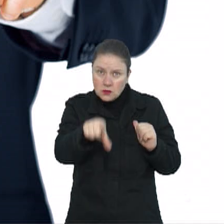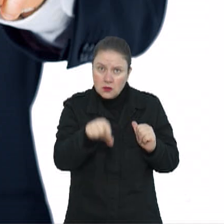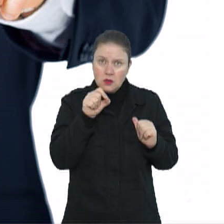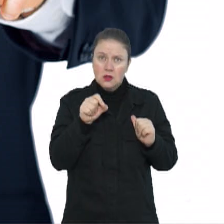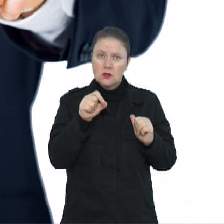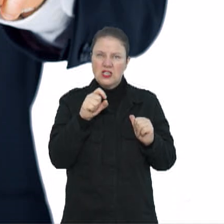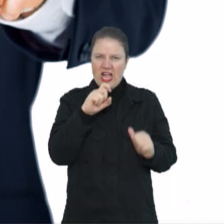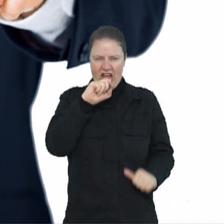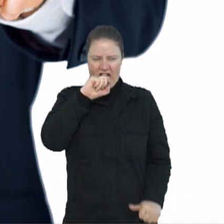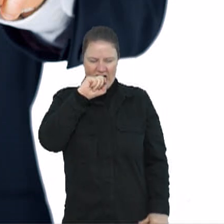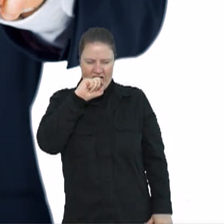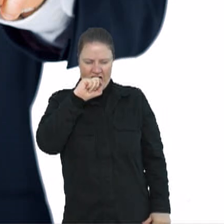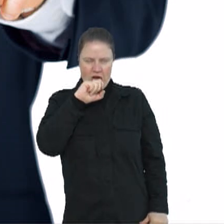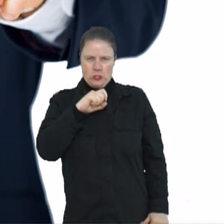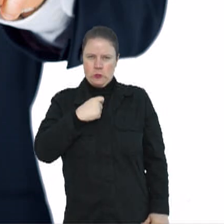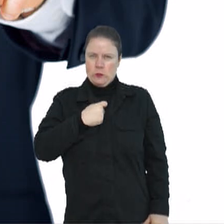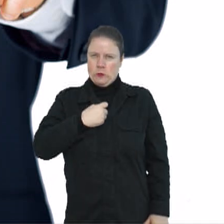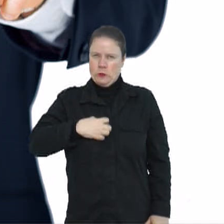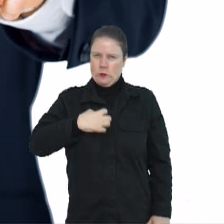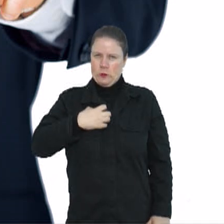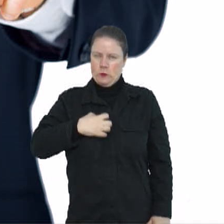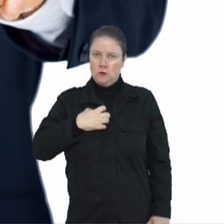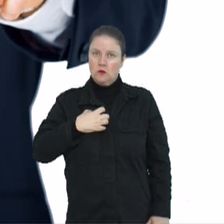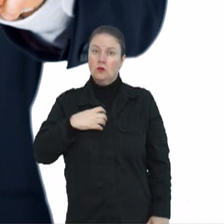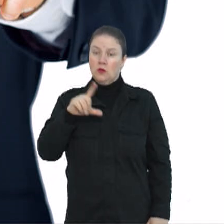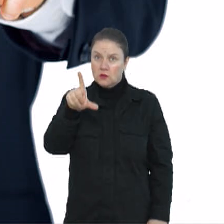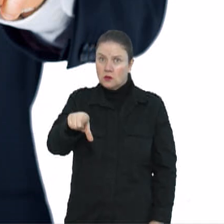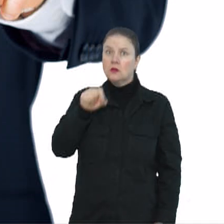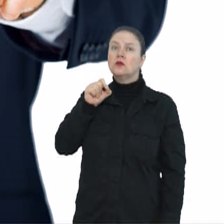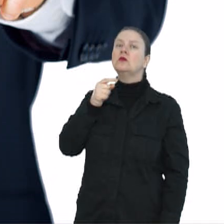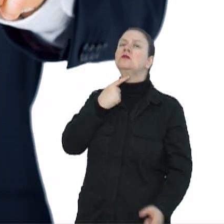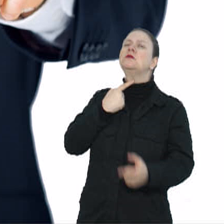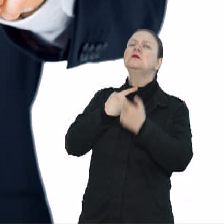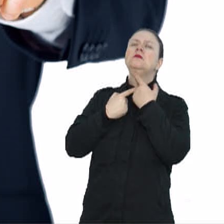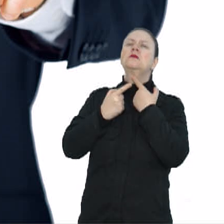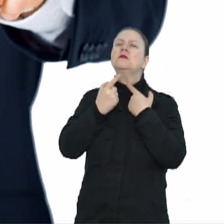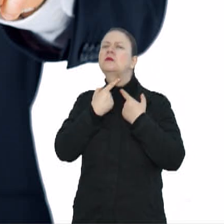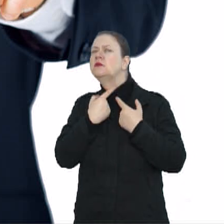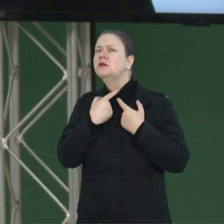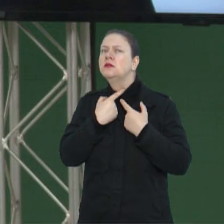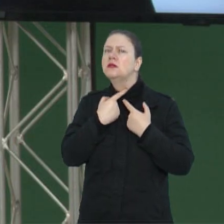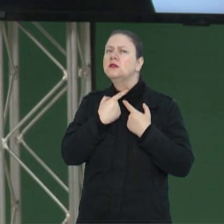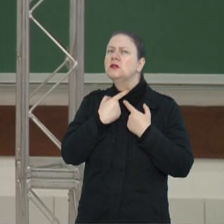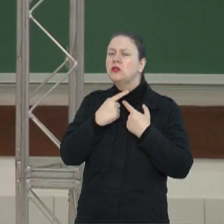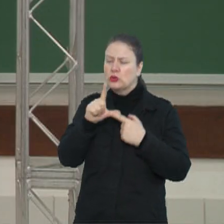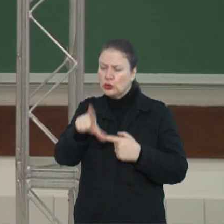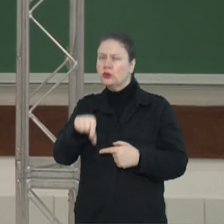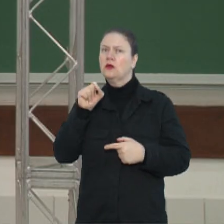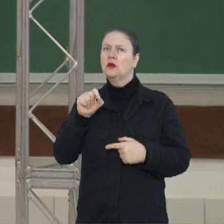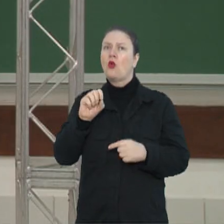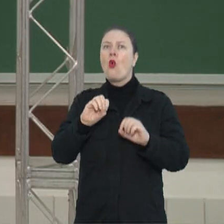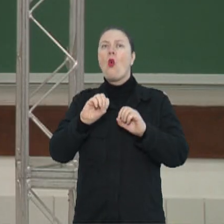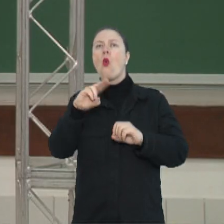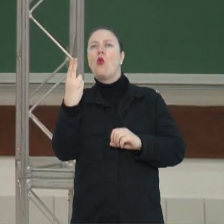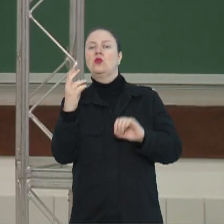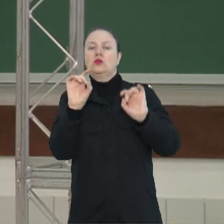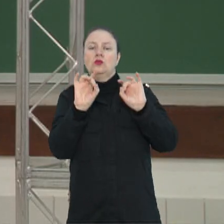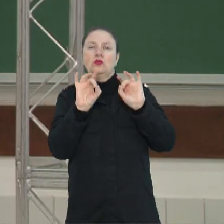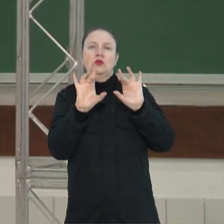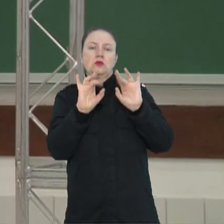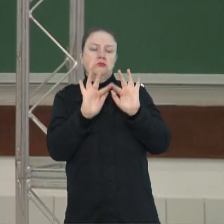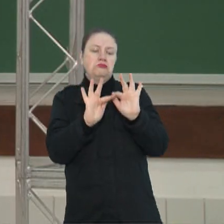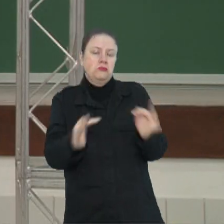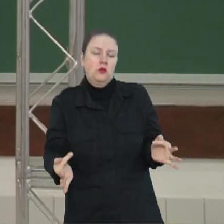sente inveja? Você escolhe ter desejo por algo? Ou você apenas sente esse